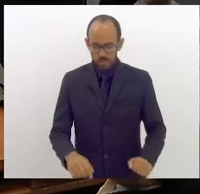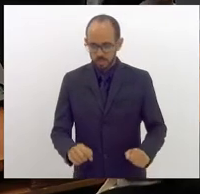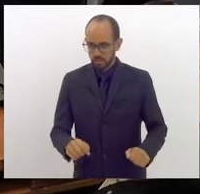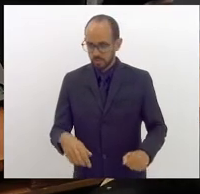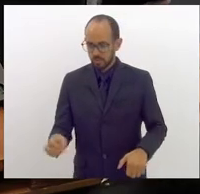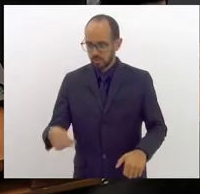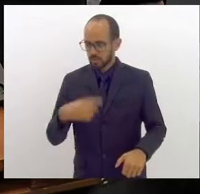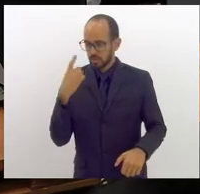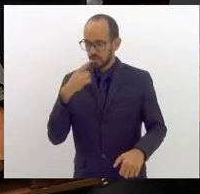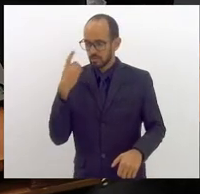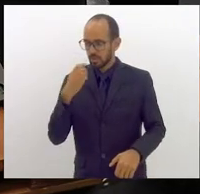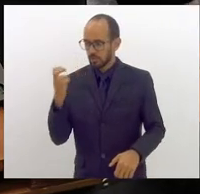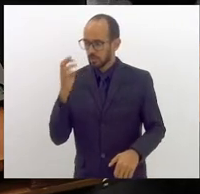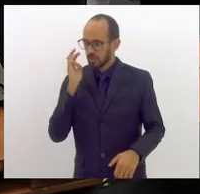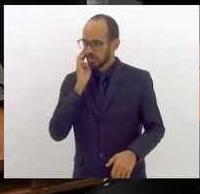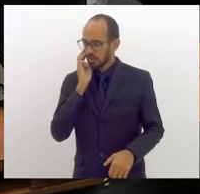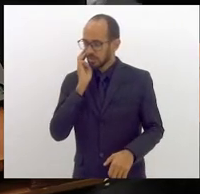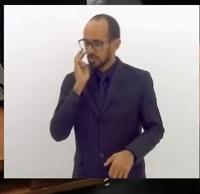waldeck Carneiro